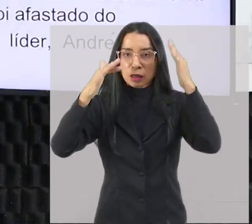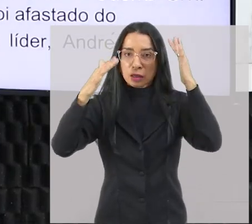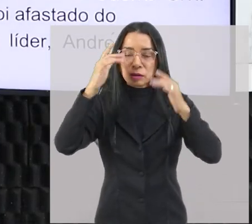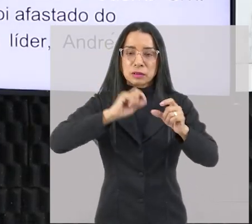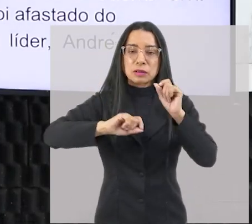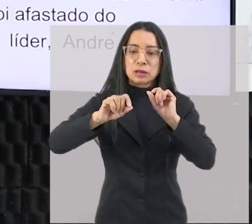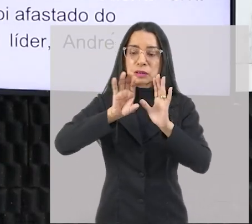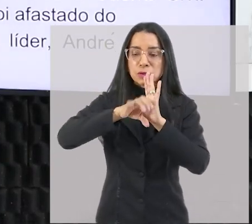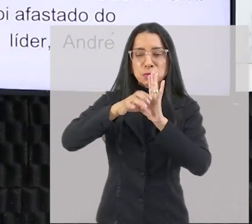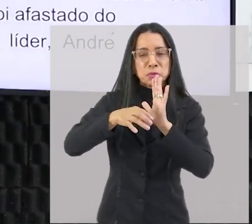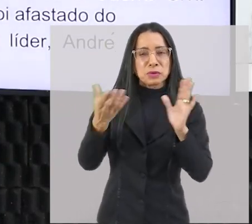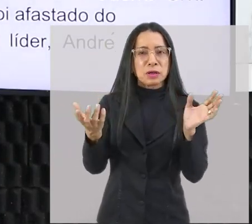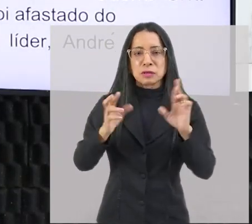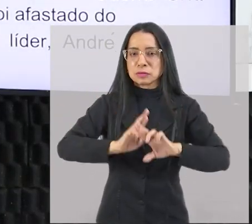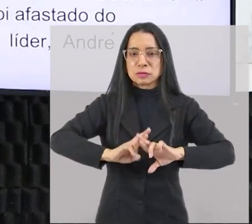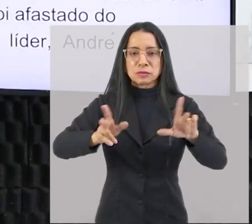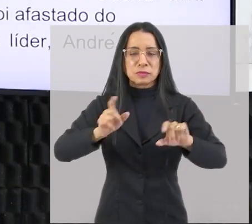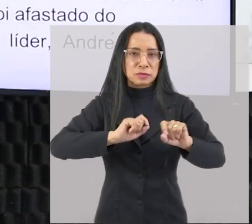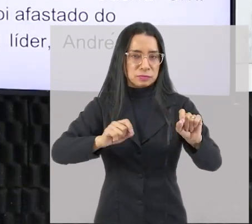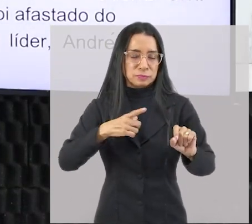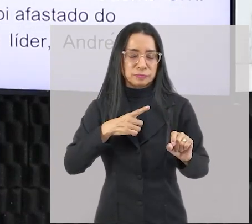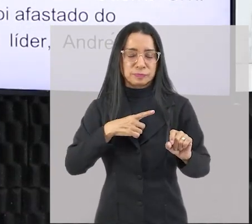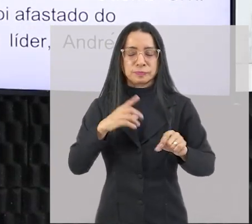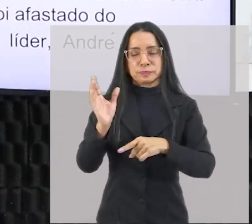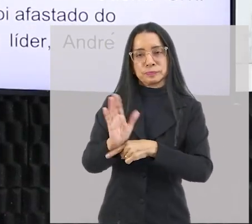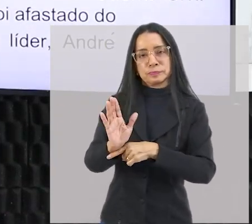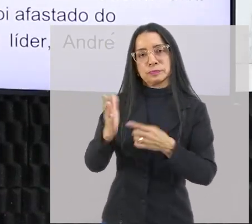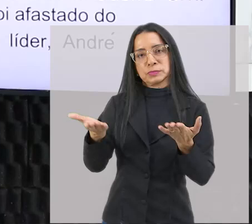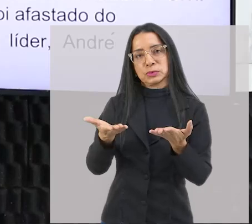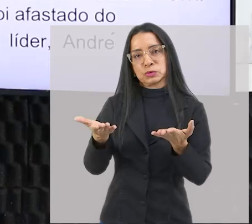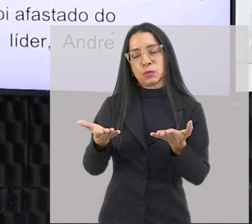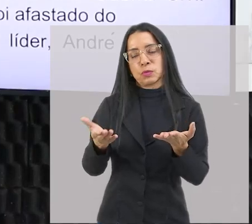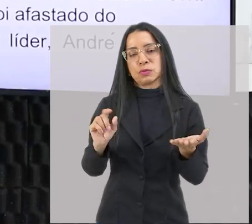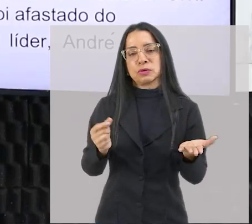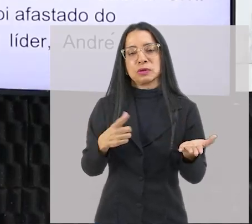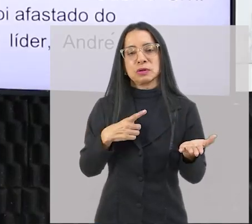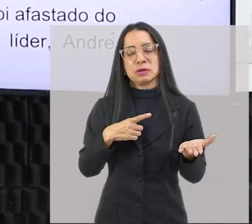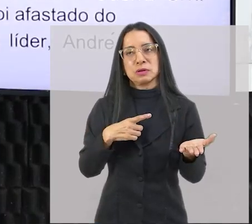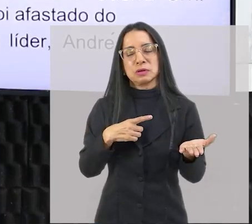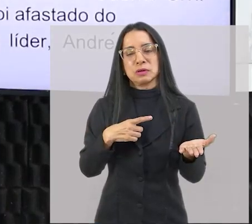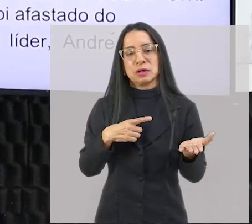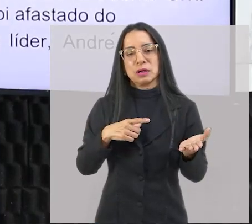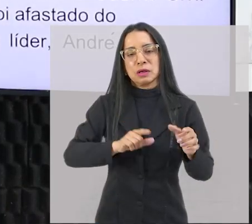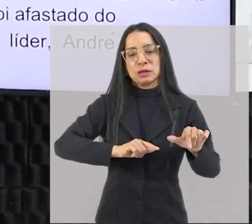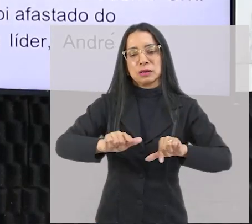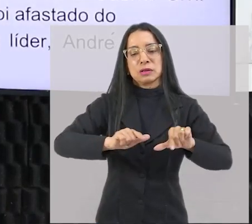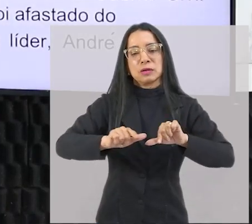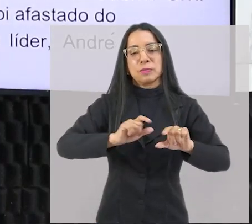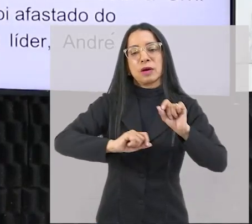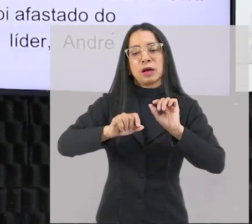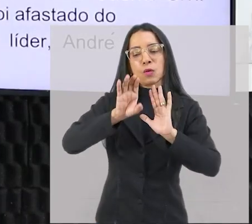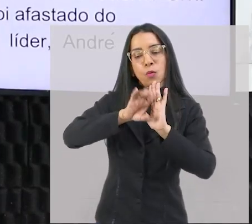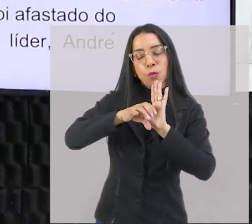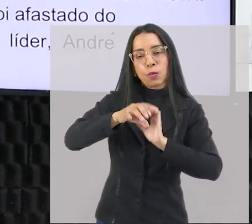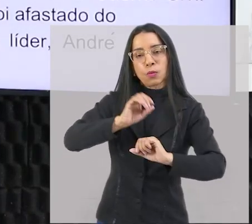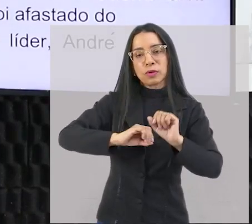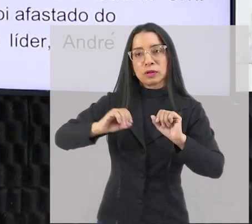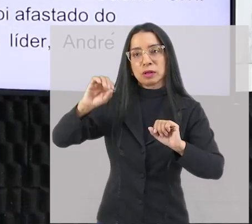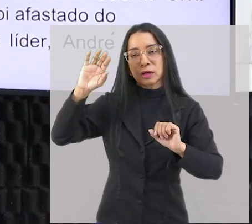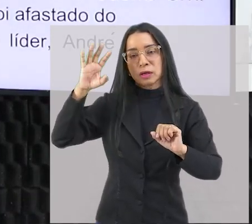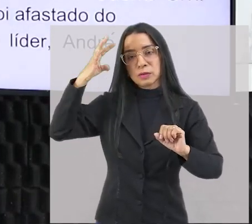ideias e conceitos bem malucos. Tem filmes hoje no cinema e filmes antigos que trabalham com o conceito surrealista, além do